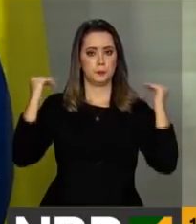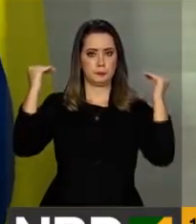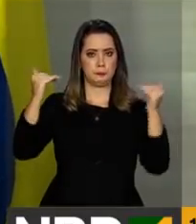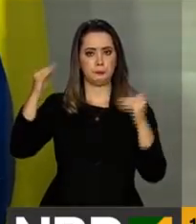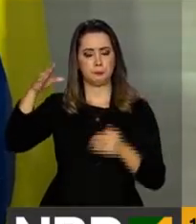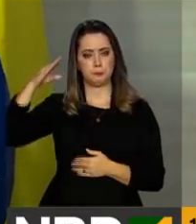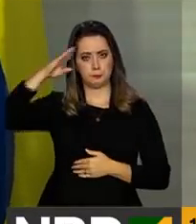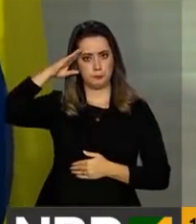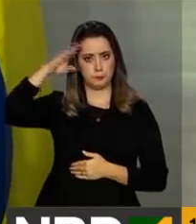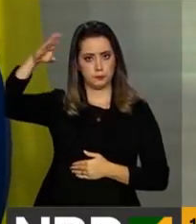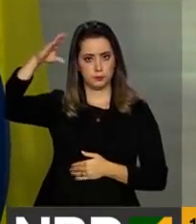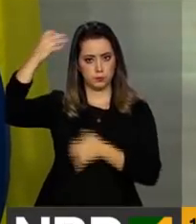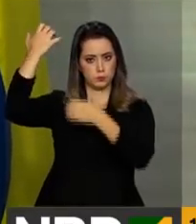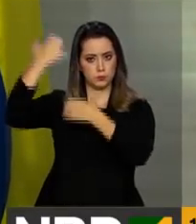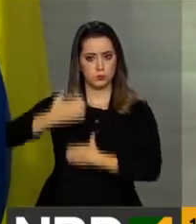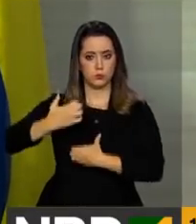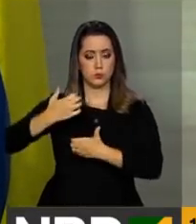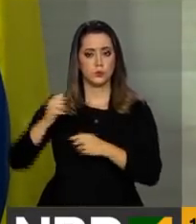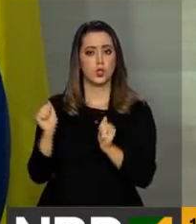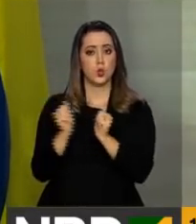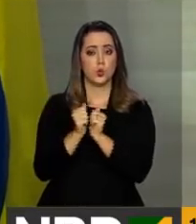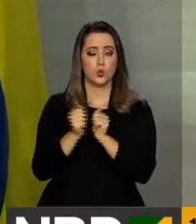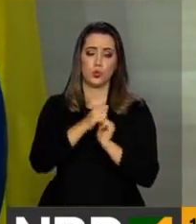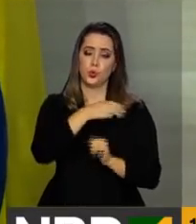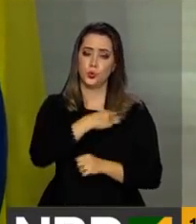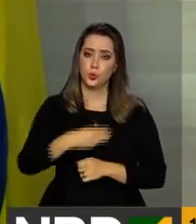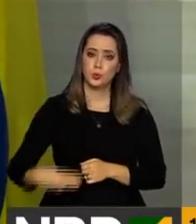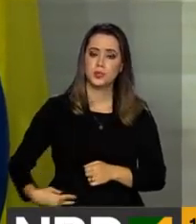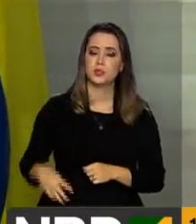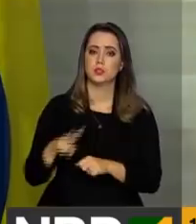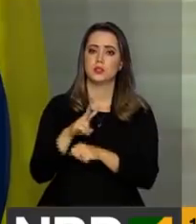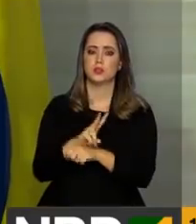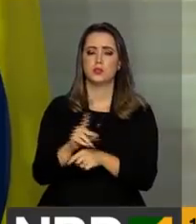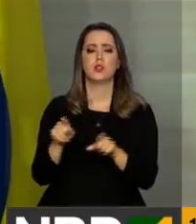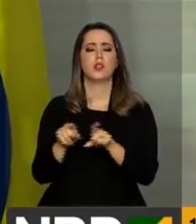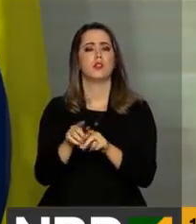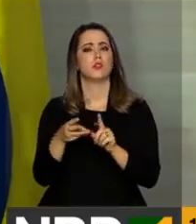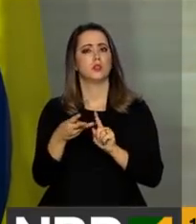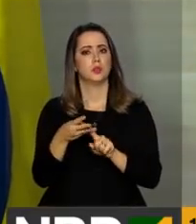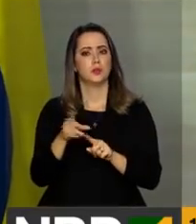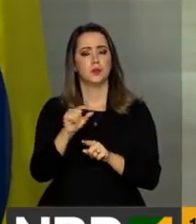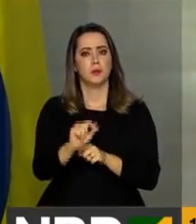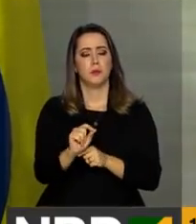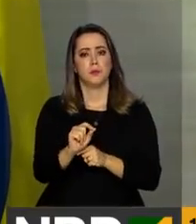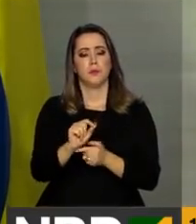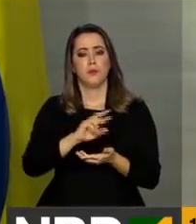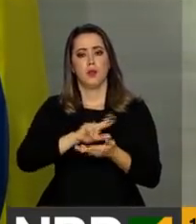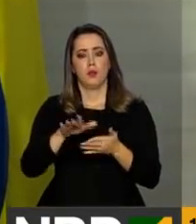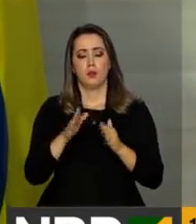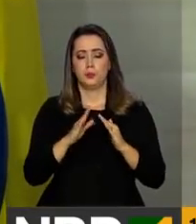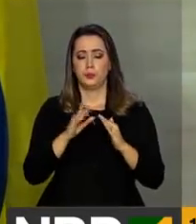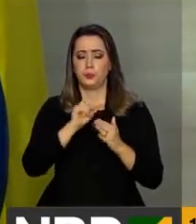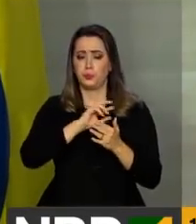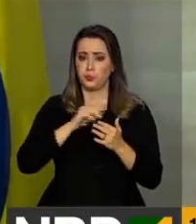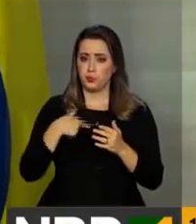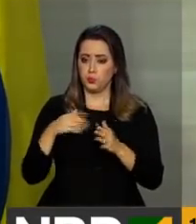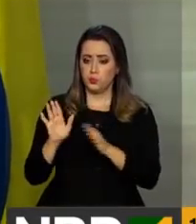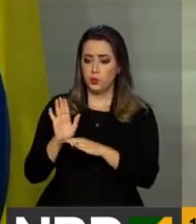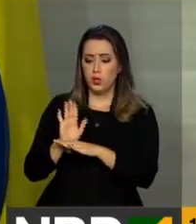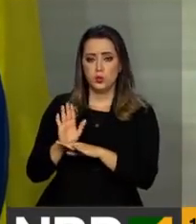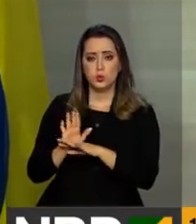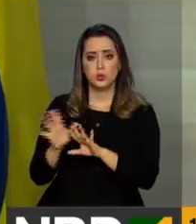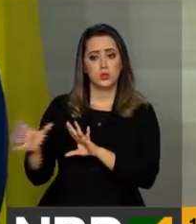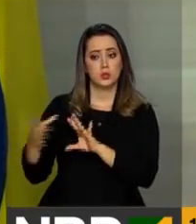Jungmann está acompanhando isso, juntamente com o ministro Torquato, o ministro Etchegóin, e, naturalmente, em